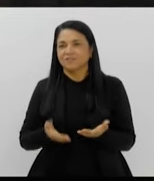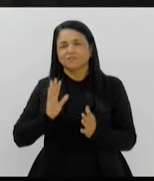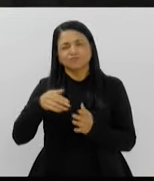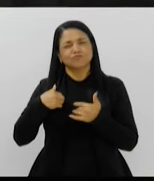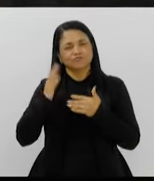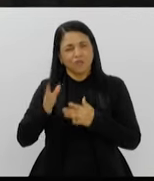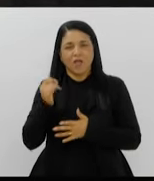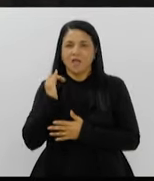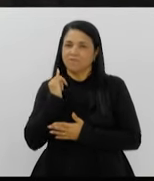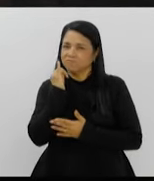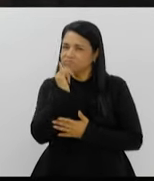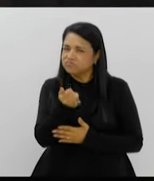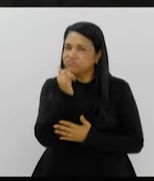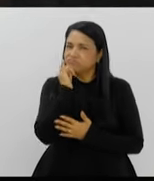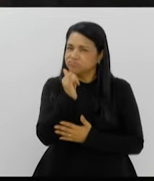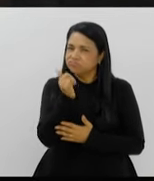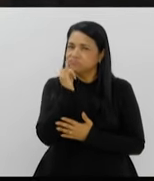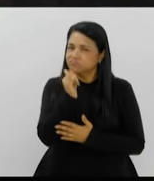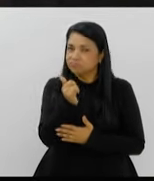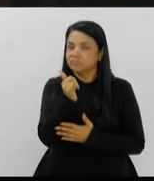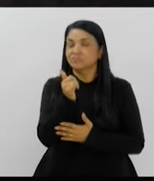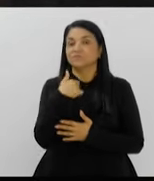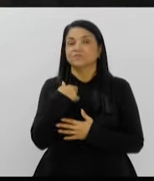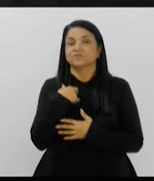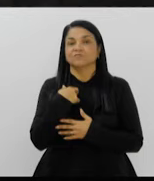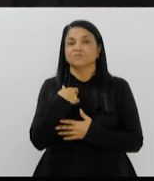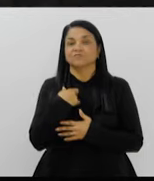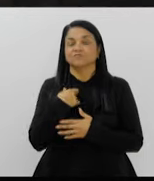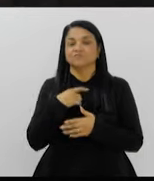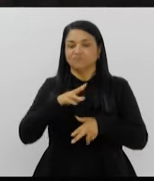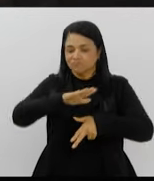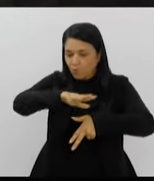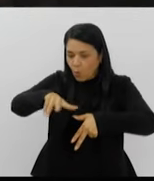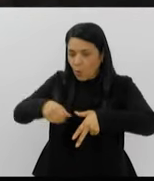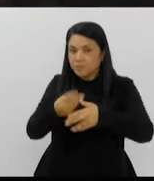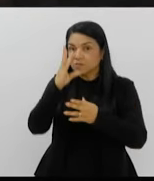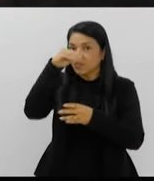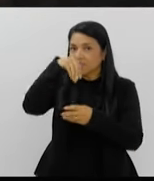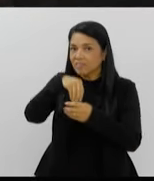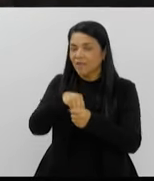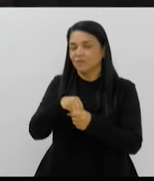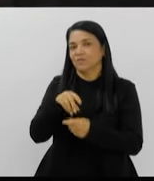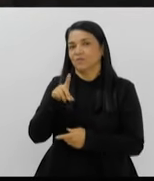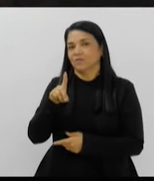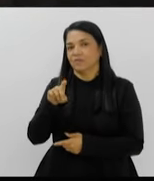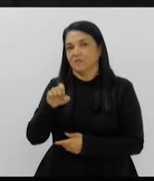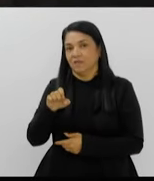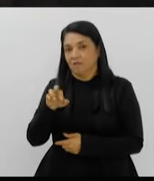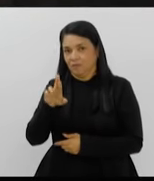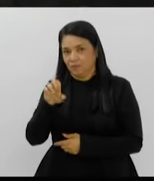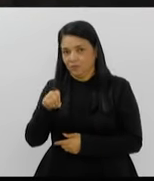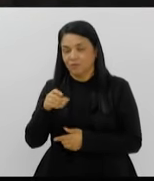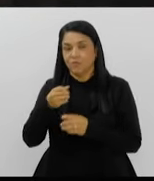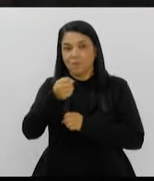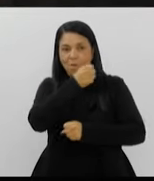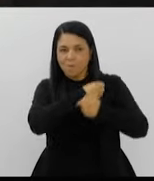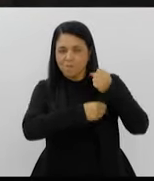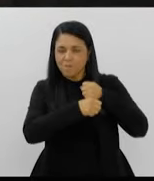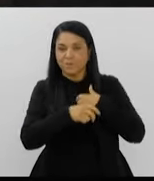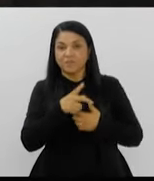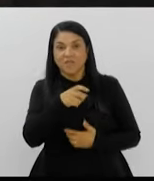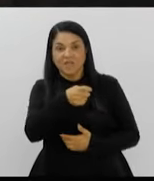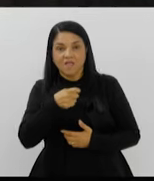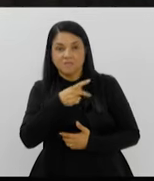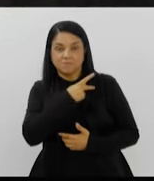para cá, falei dos escândalos de corrupção do Detro, e que no passado recente, o ex-presidente, o seu